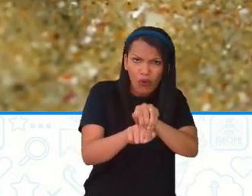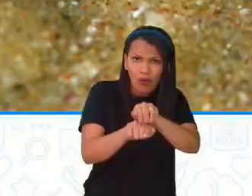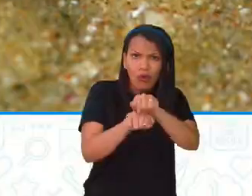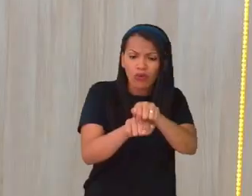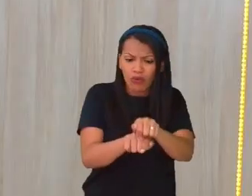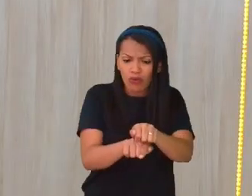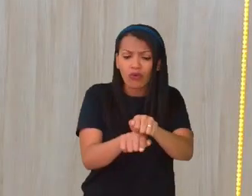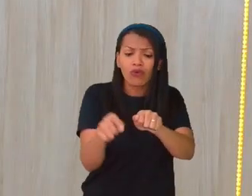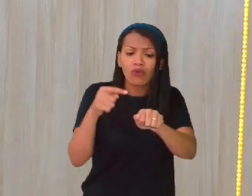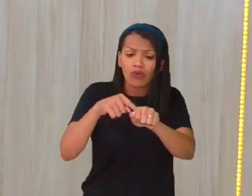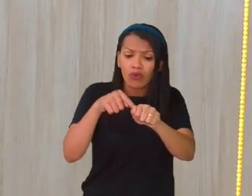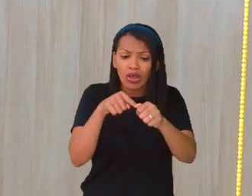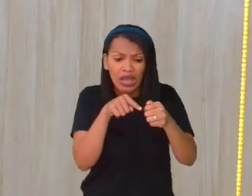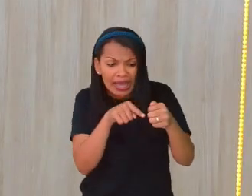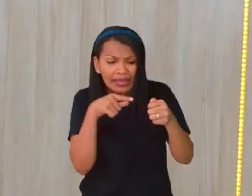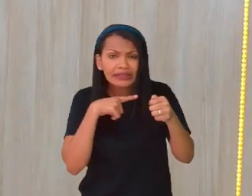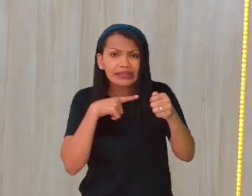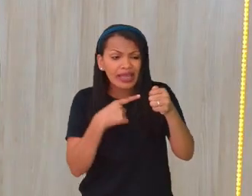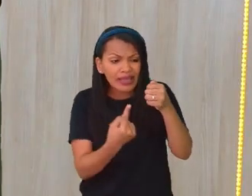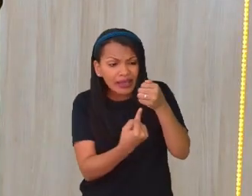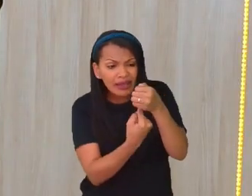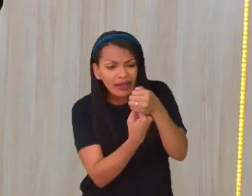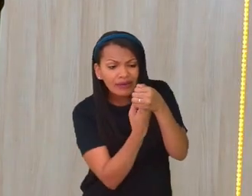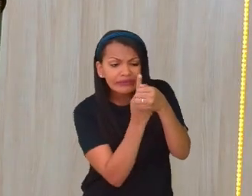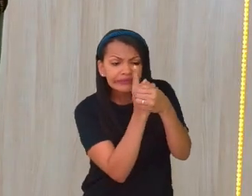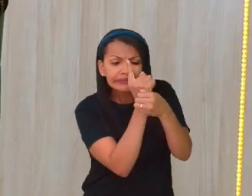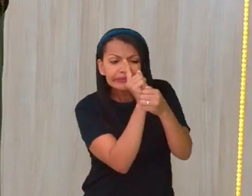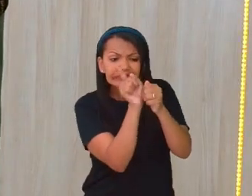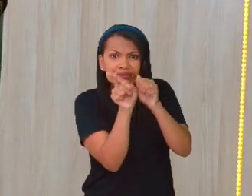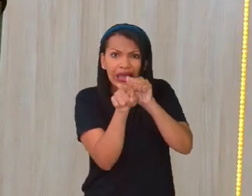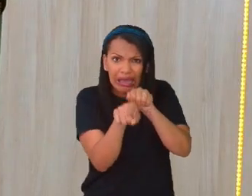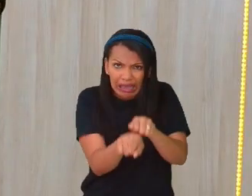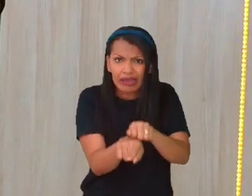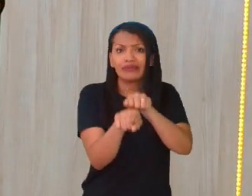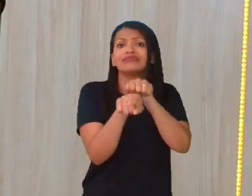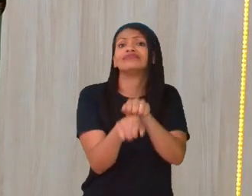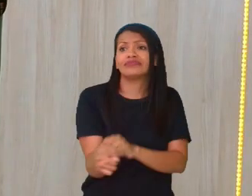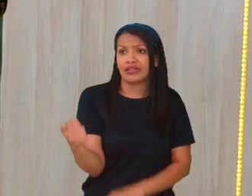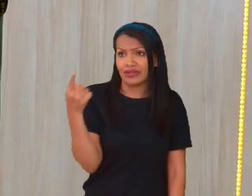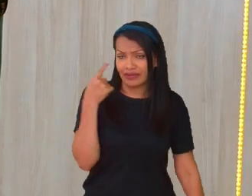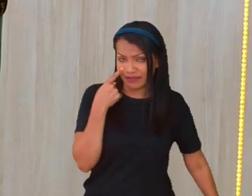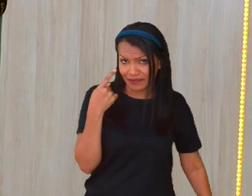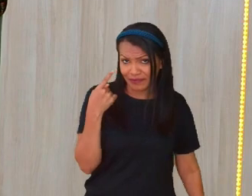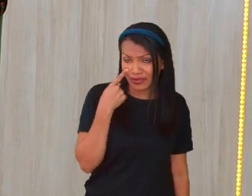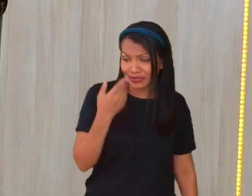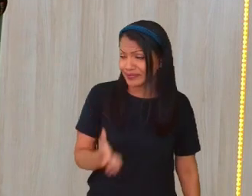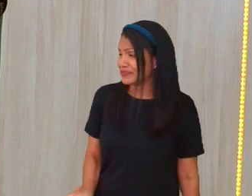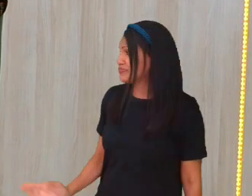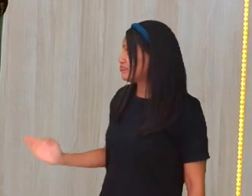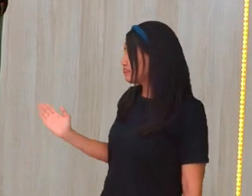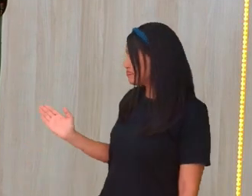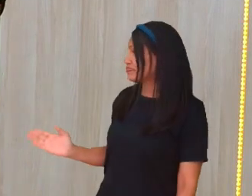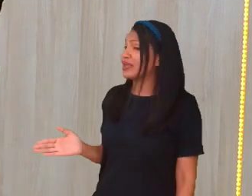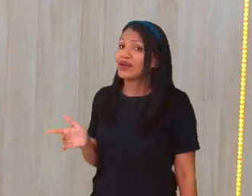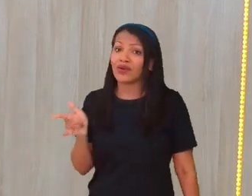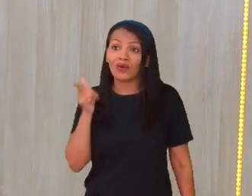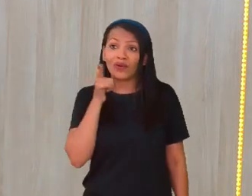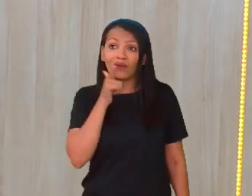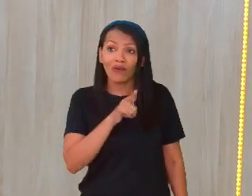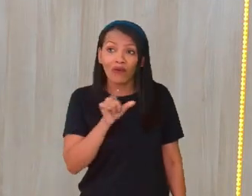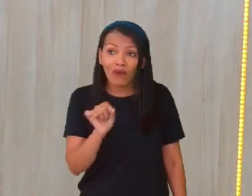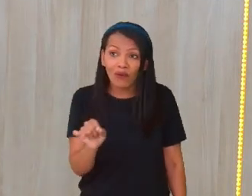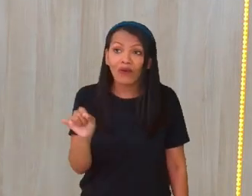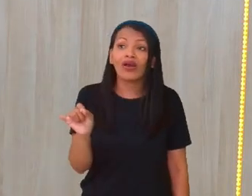conchinhas têm um bichinho dentro, que é o que a gente está vendo aqui, ó. Vocês estão vendo que essa conchinha, ela consegue